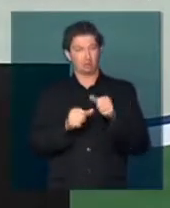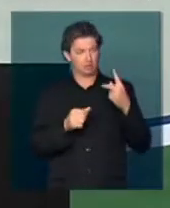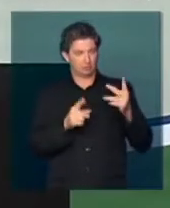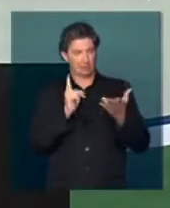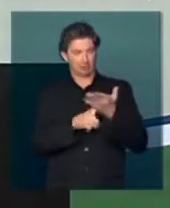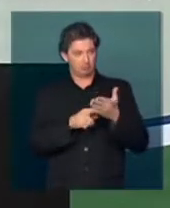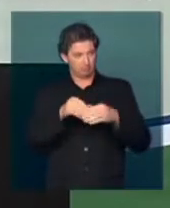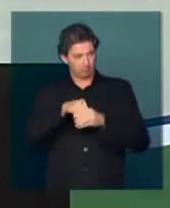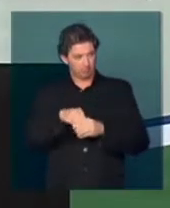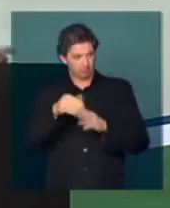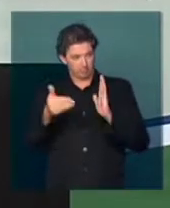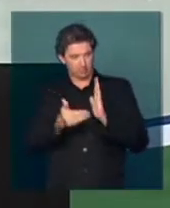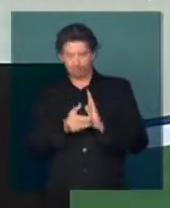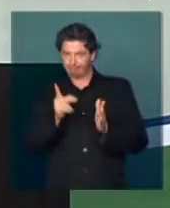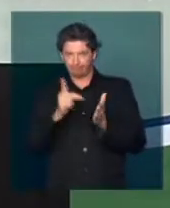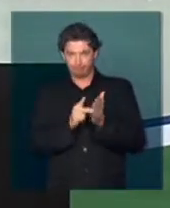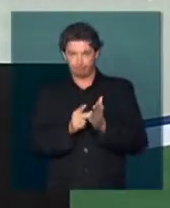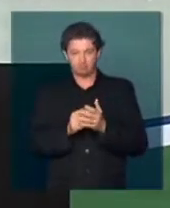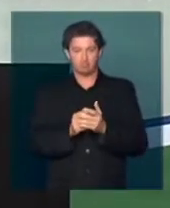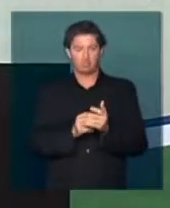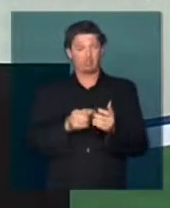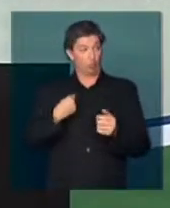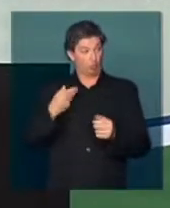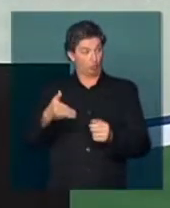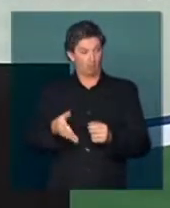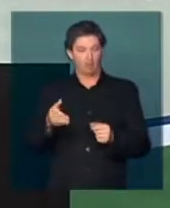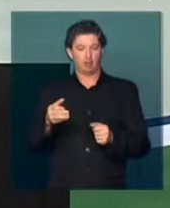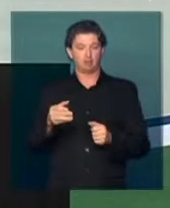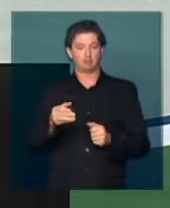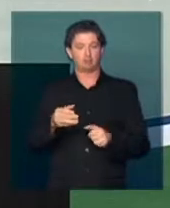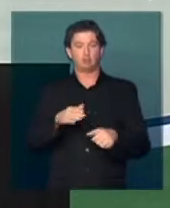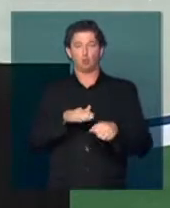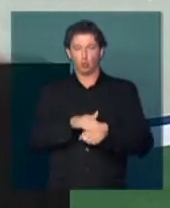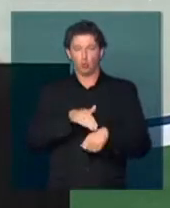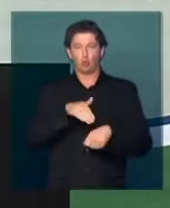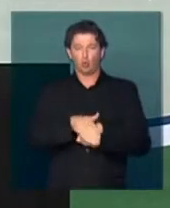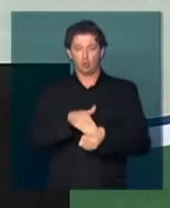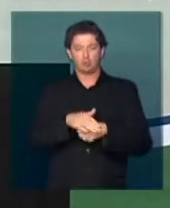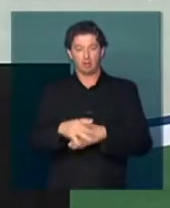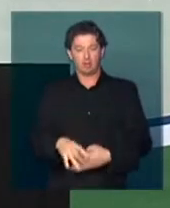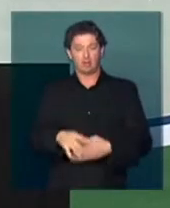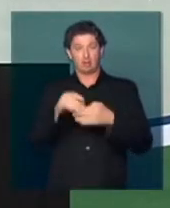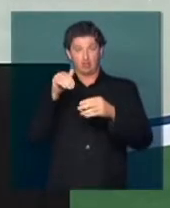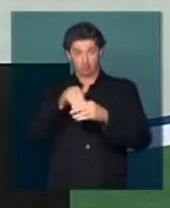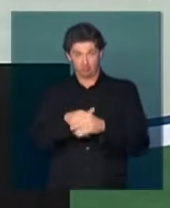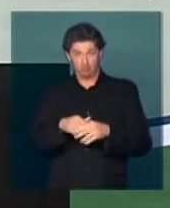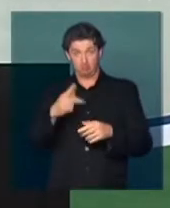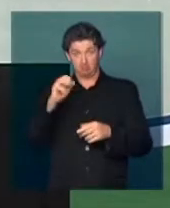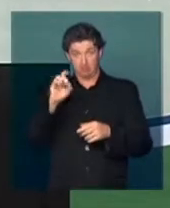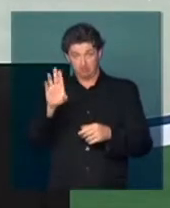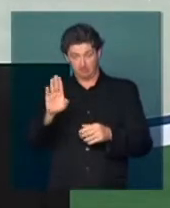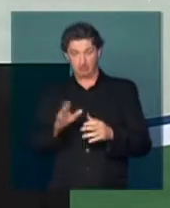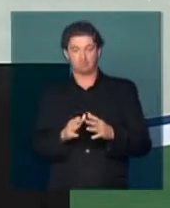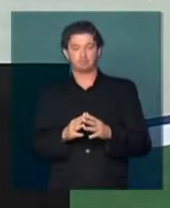agenda da Câmara, de fato, e eu que estou lá praticamente todas as noites liderando as votações pelo